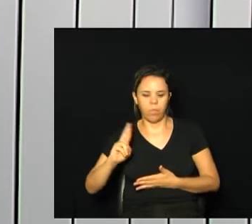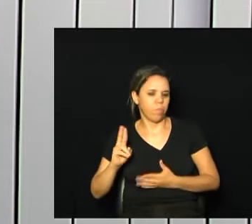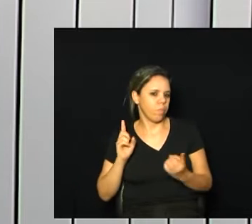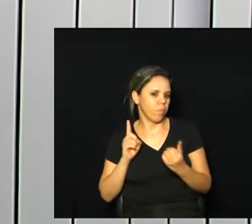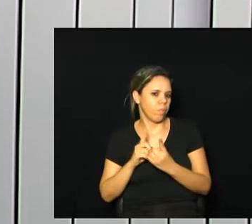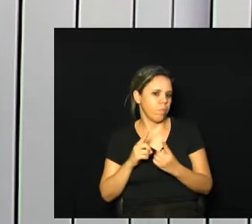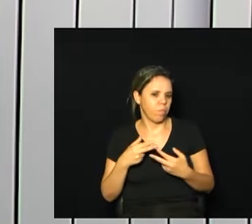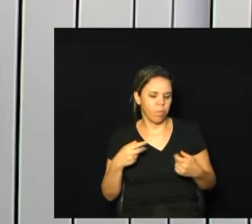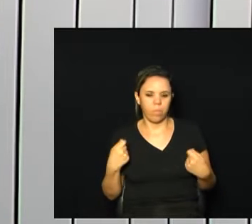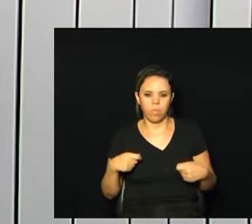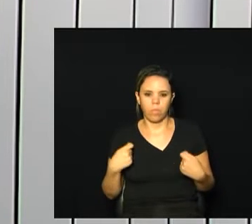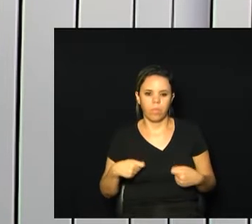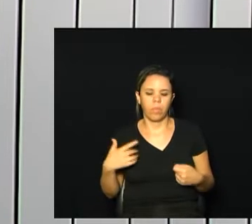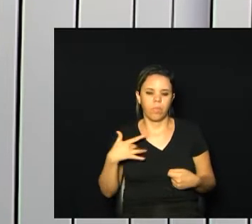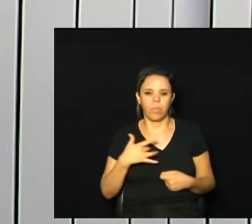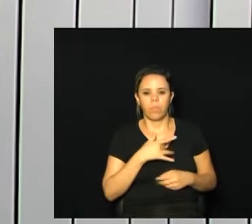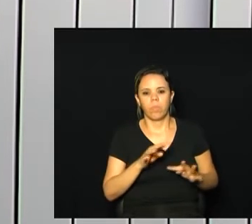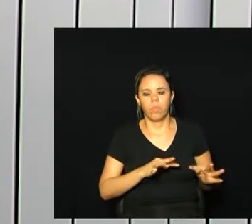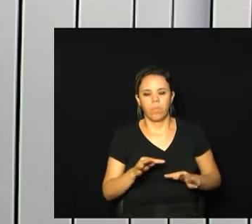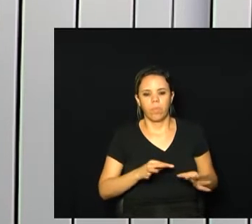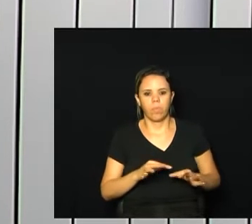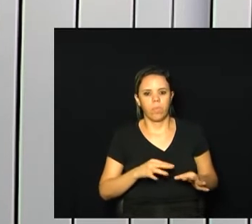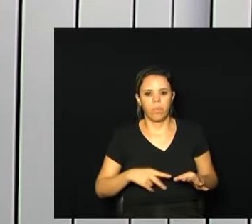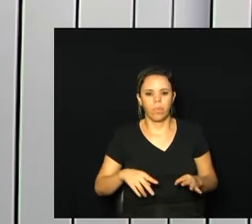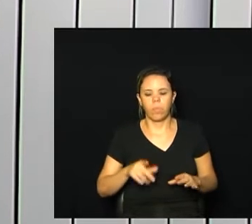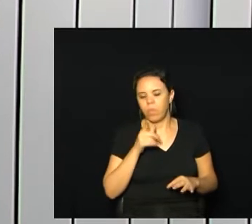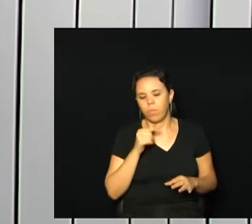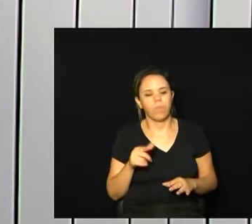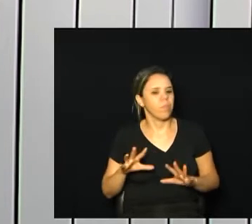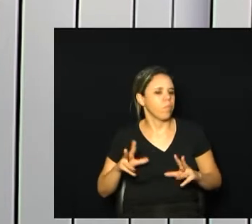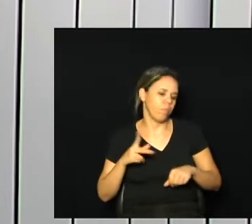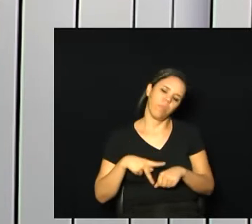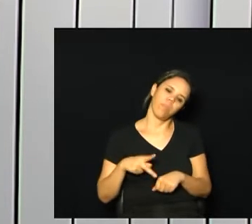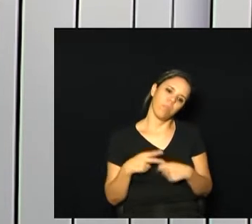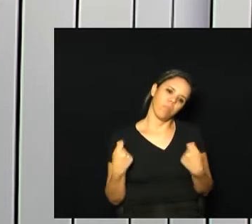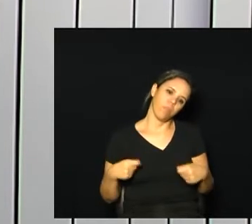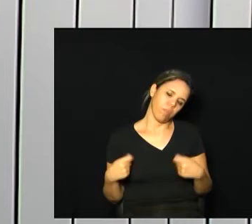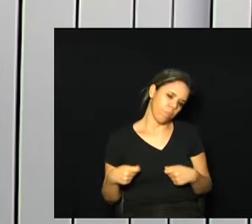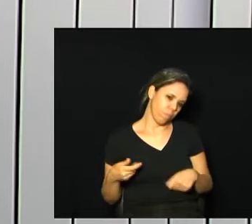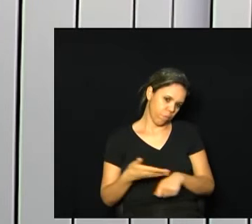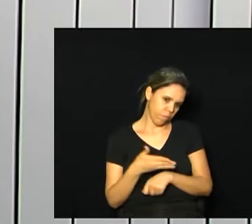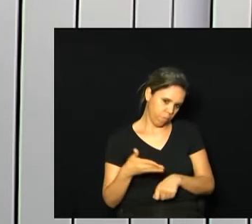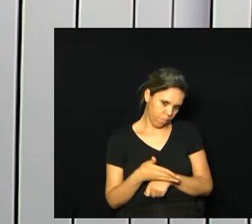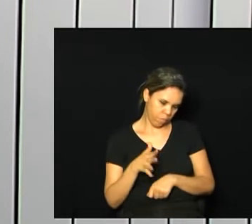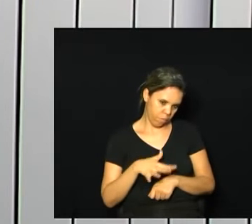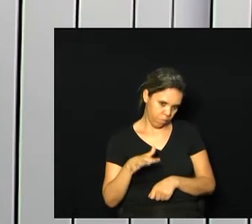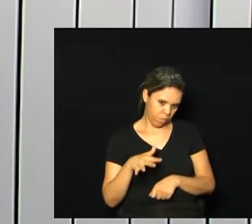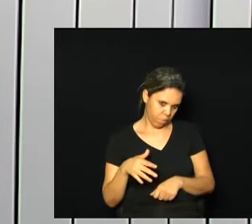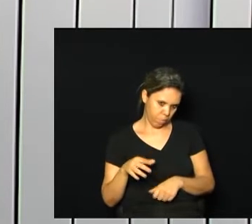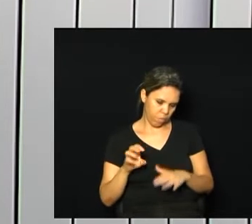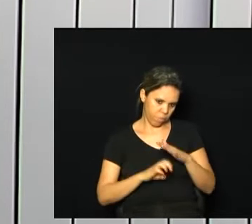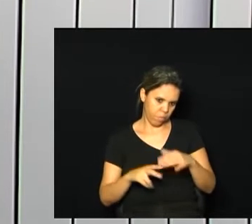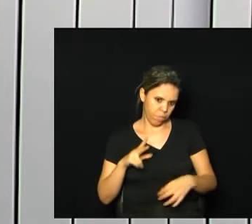atender as demandas de saneamento em todo o país e, por isso, a necessidade da participação da